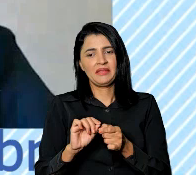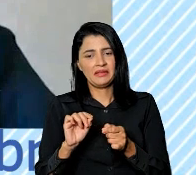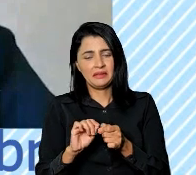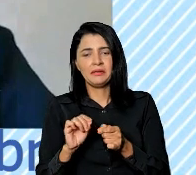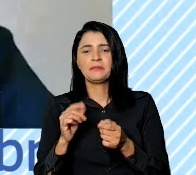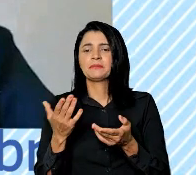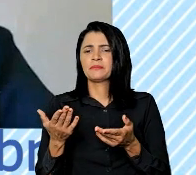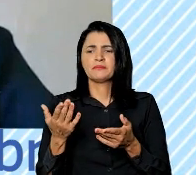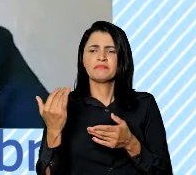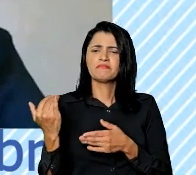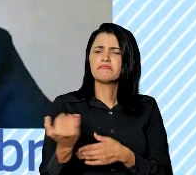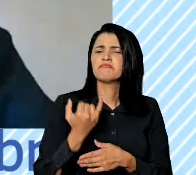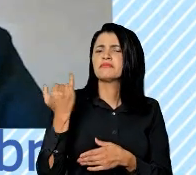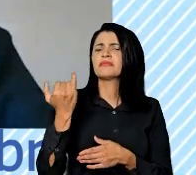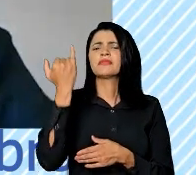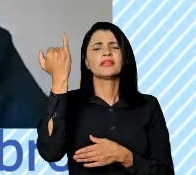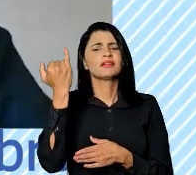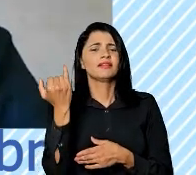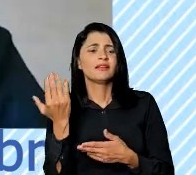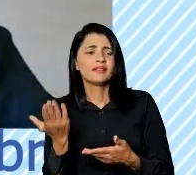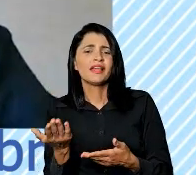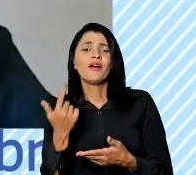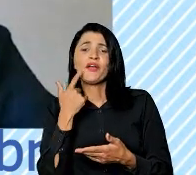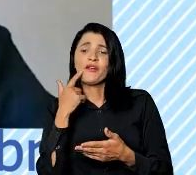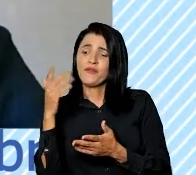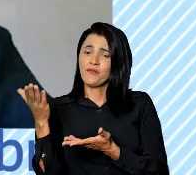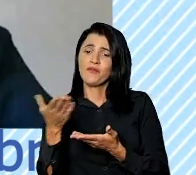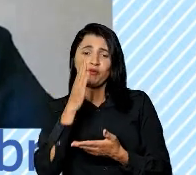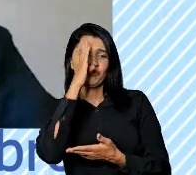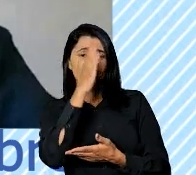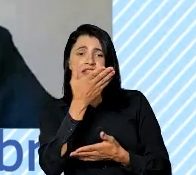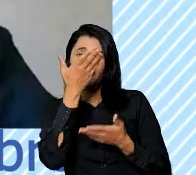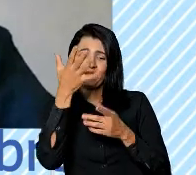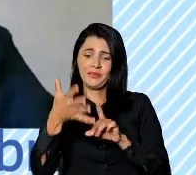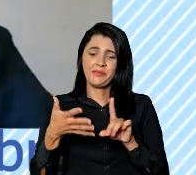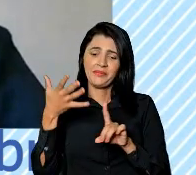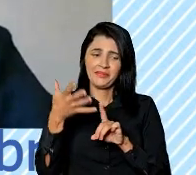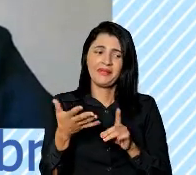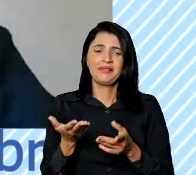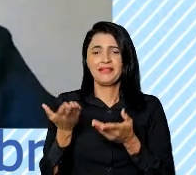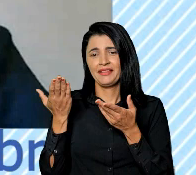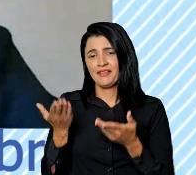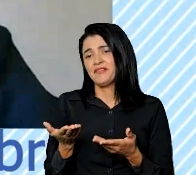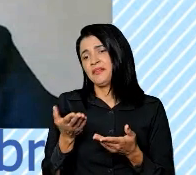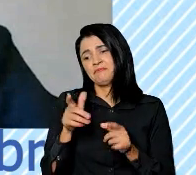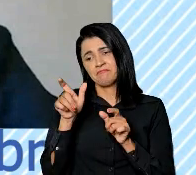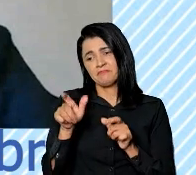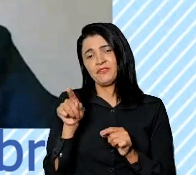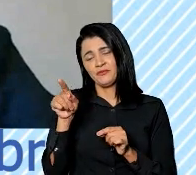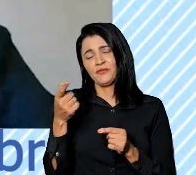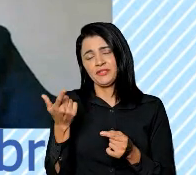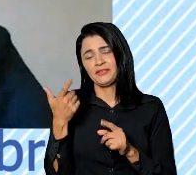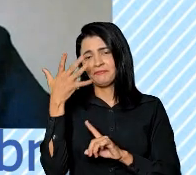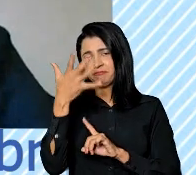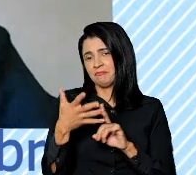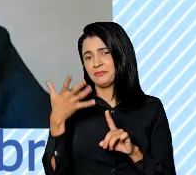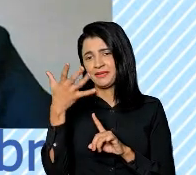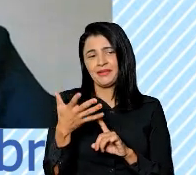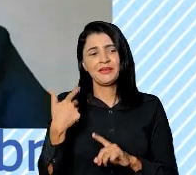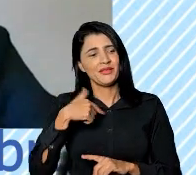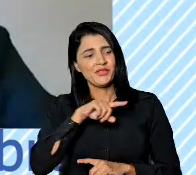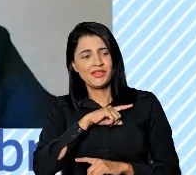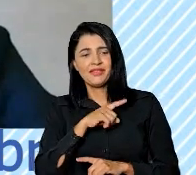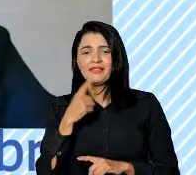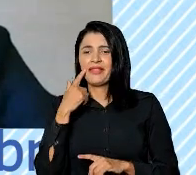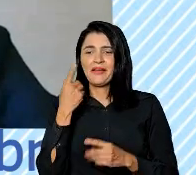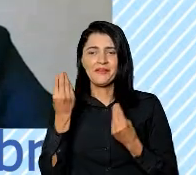tão relevante. Então, eu vou passar já de logo a palavra para que traga a sua fala. Nós estávamos,